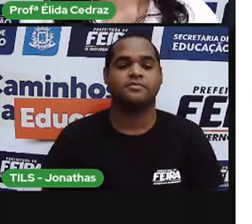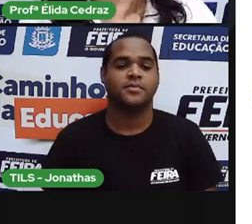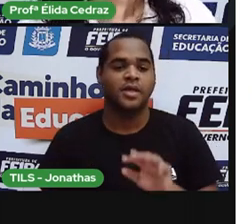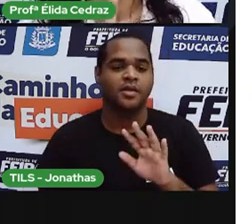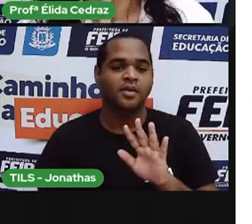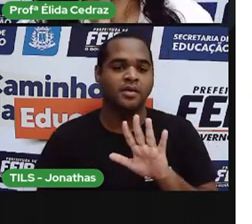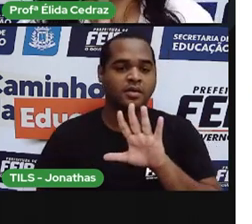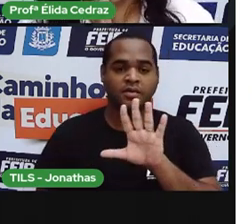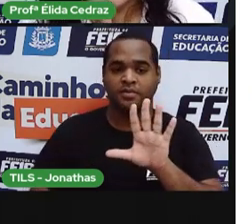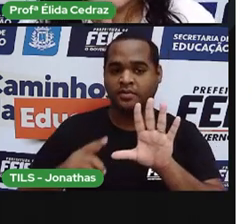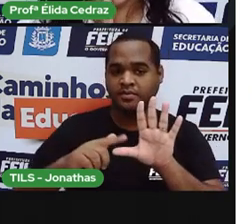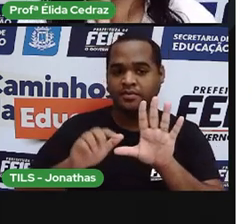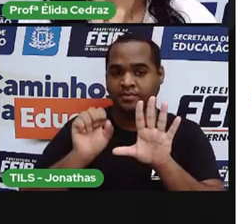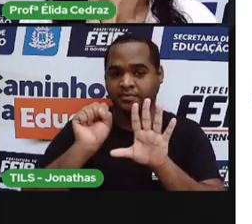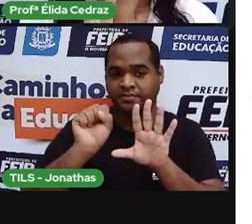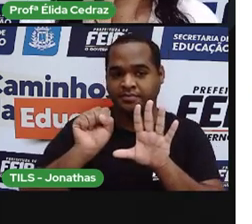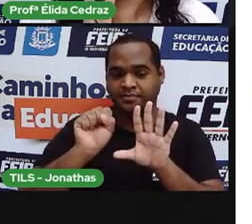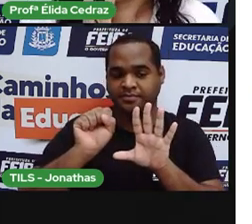sapo?